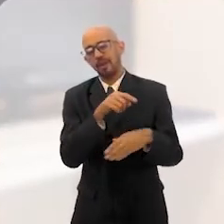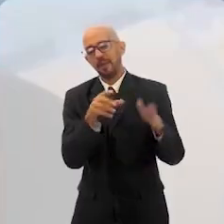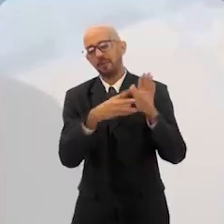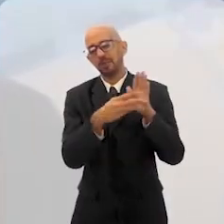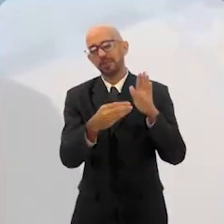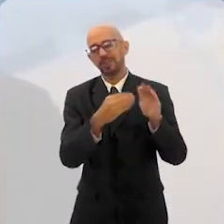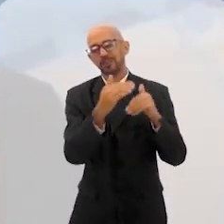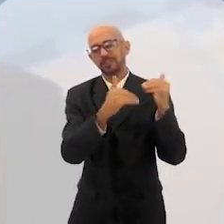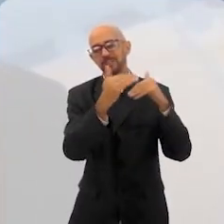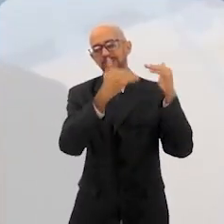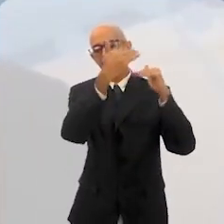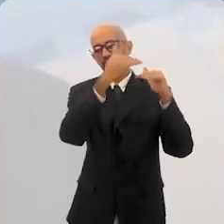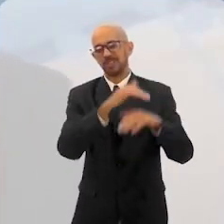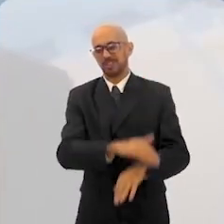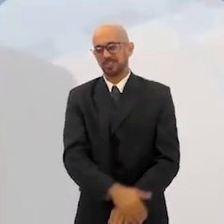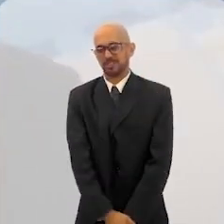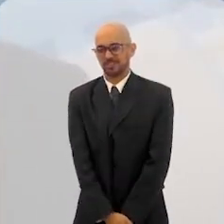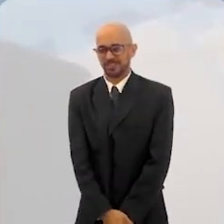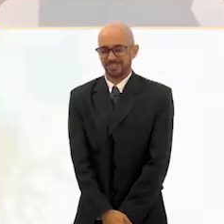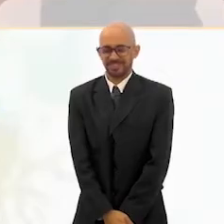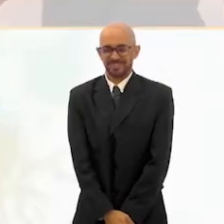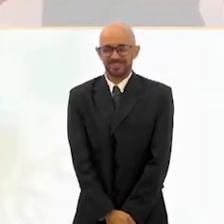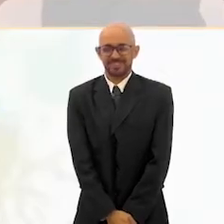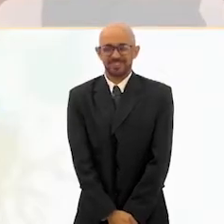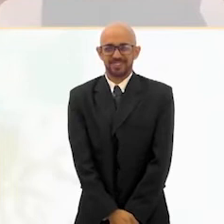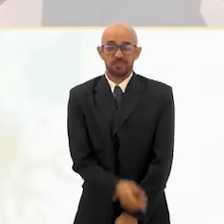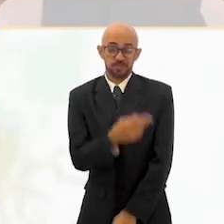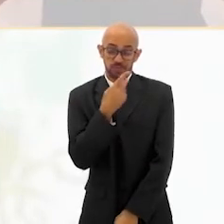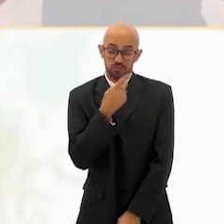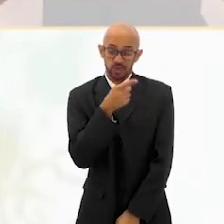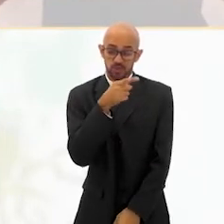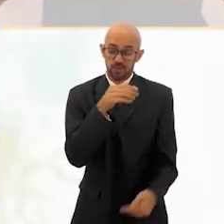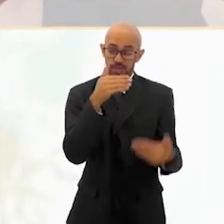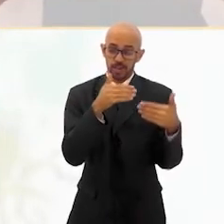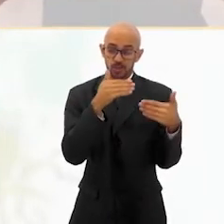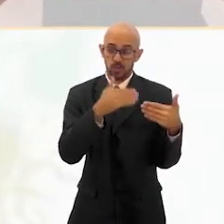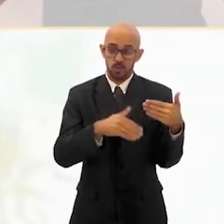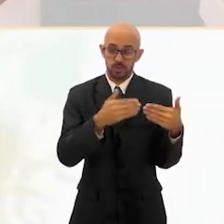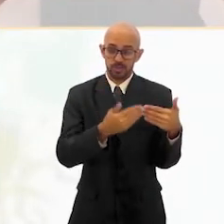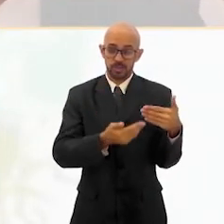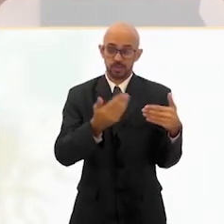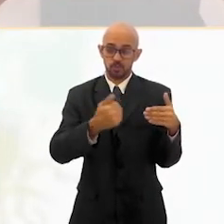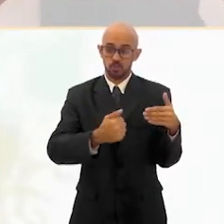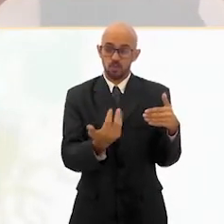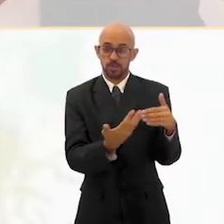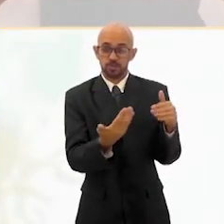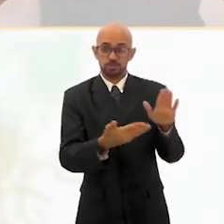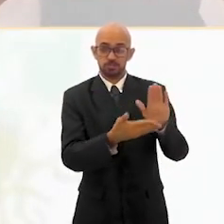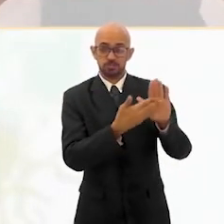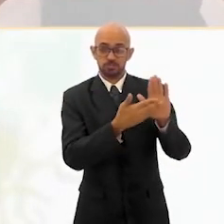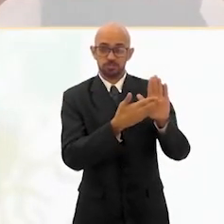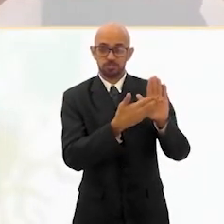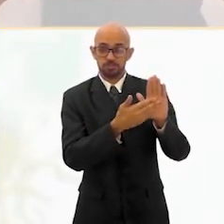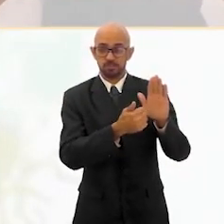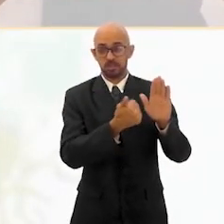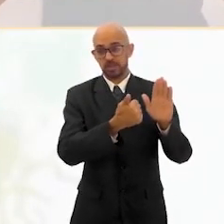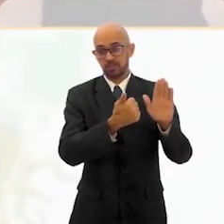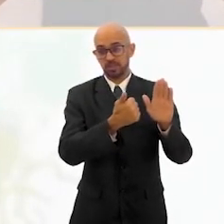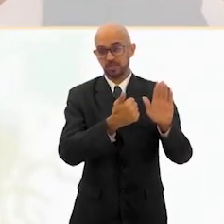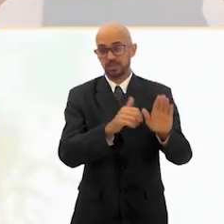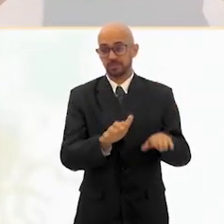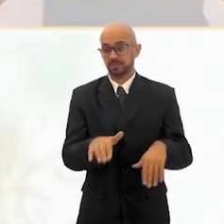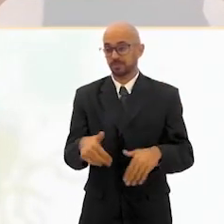sucesso? Você falou que era uma coisa até contra, né, quando você se candidatou pela primeira Sim, vez.